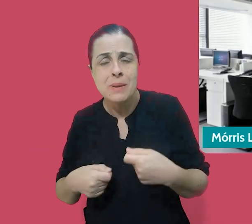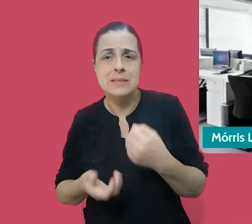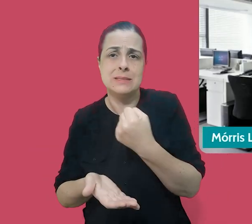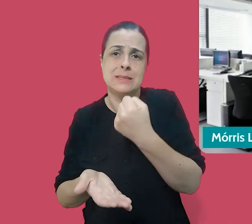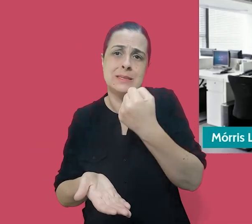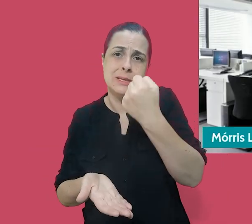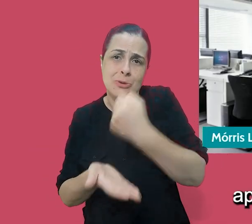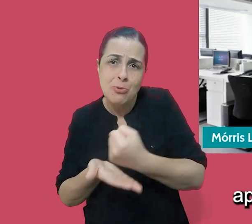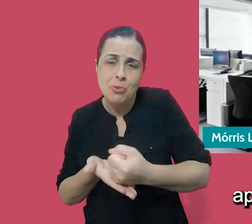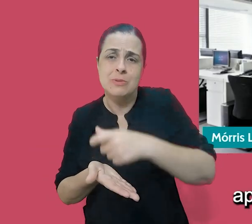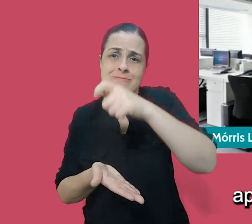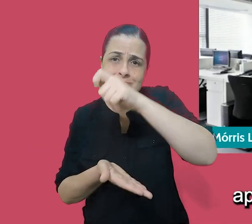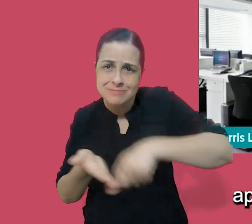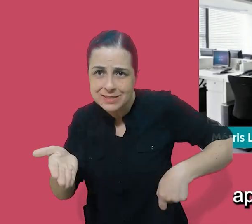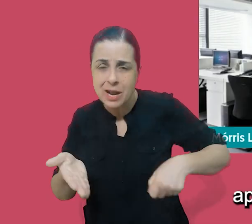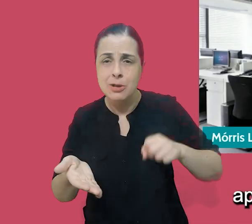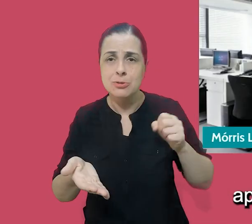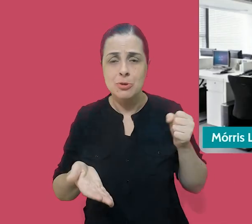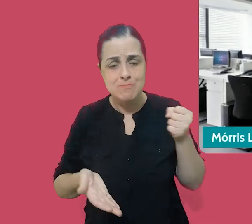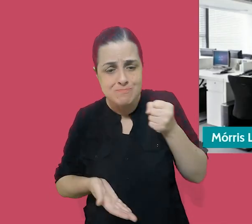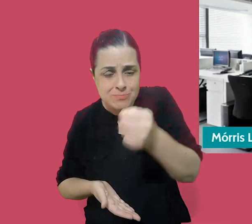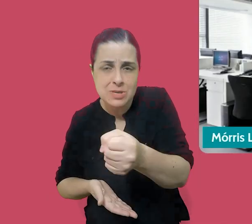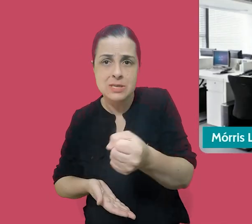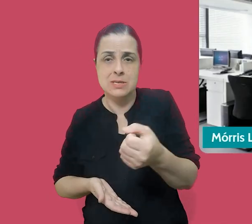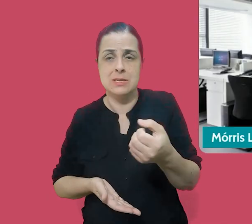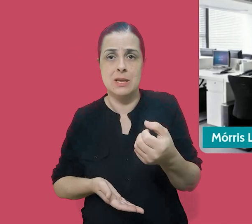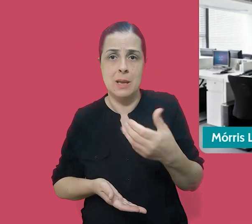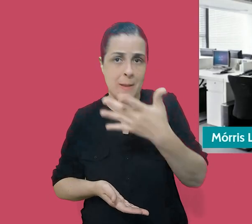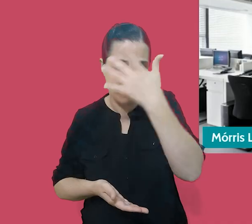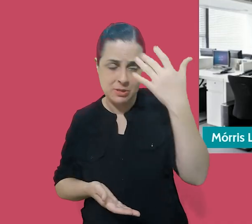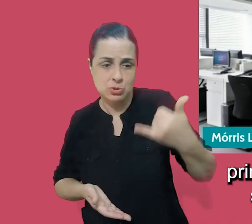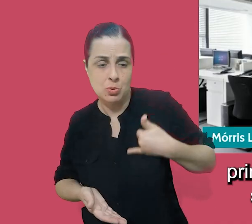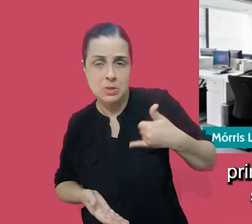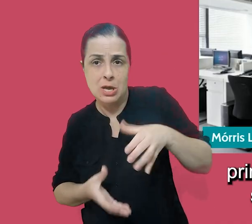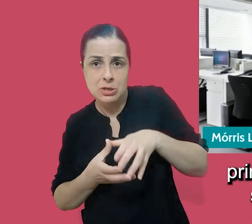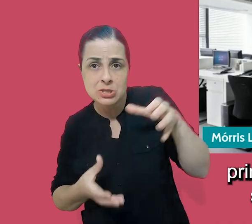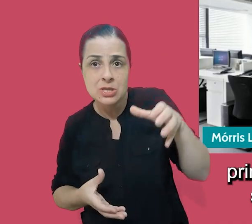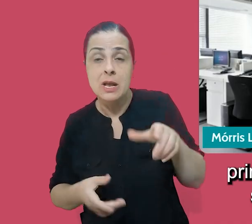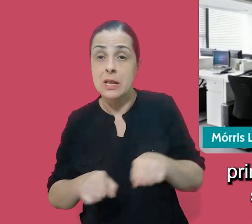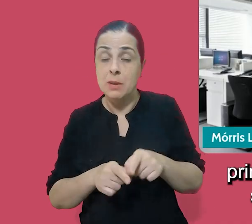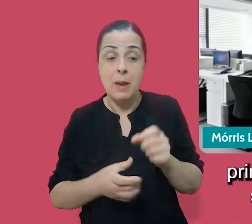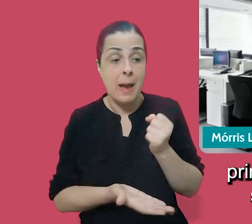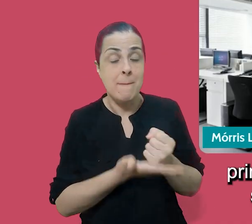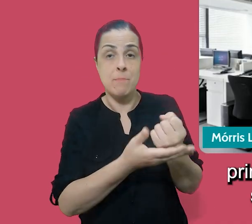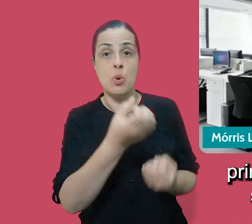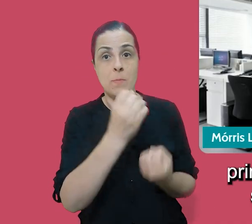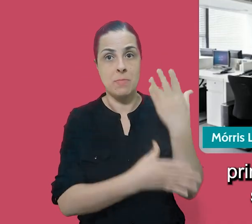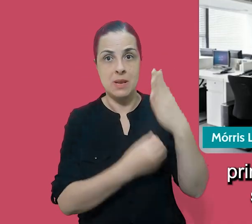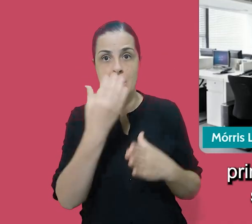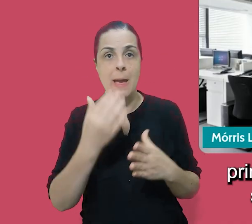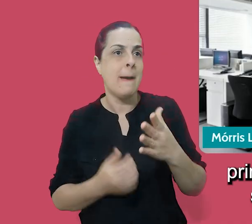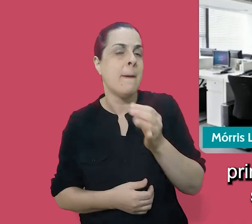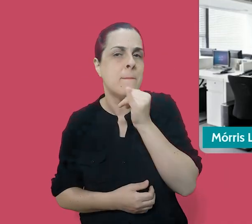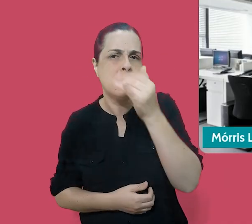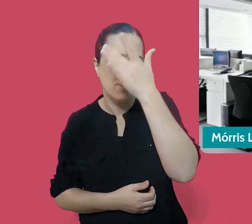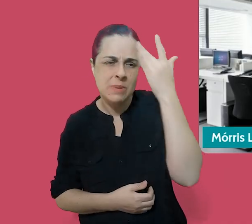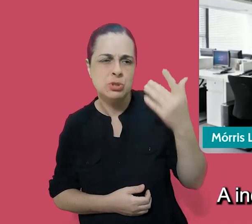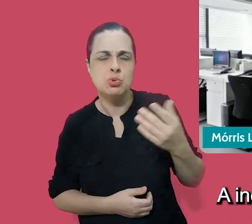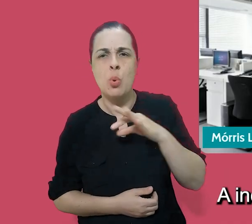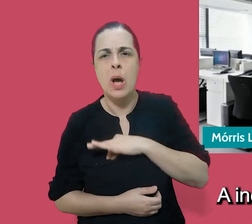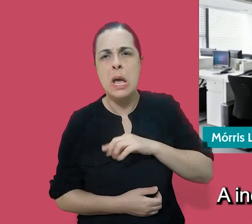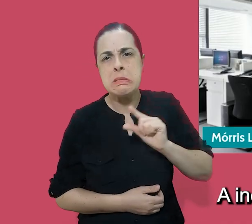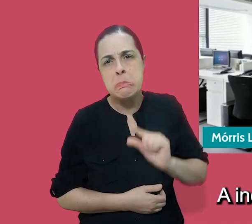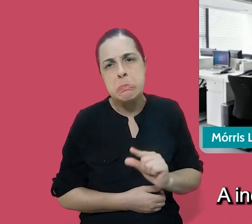também apoiar o empreendedorismo, né, para as pessoas, principalmente de baixa renda, saírem da informalidade,